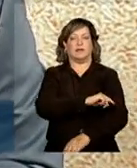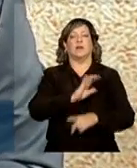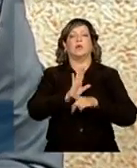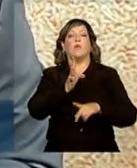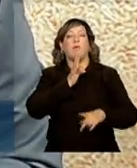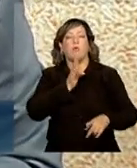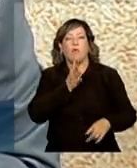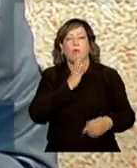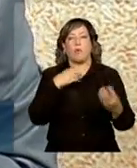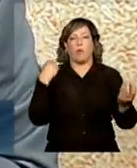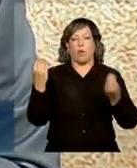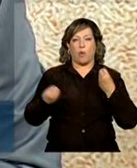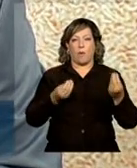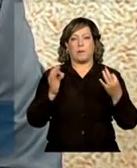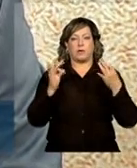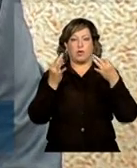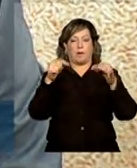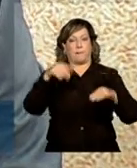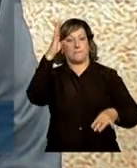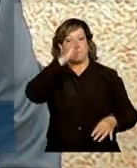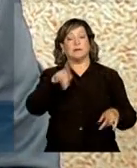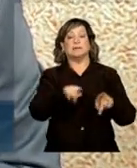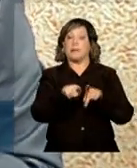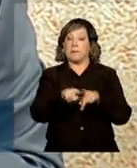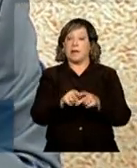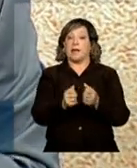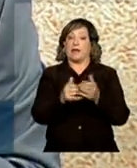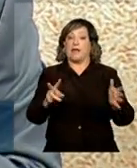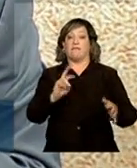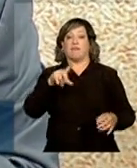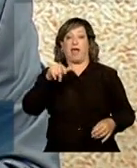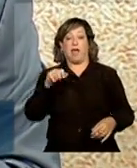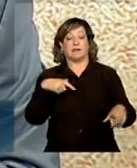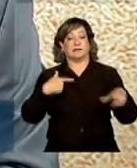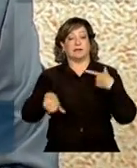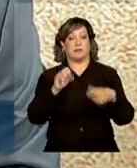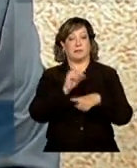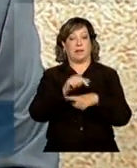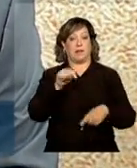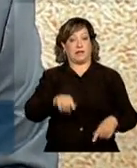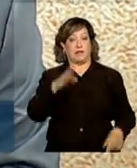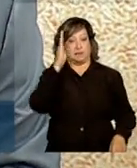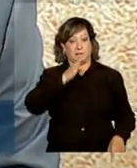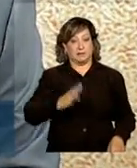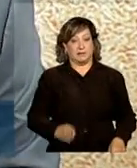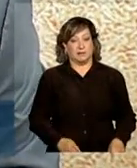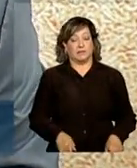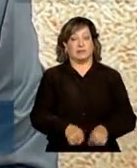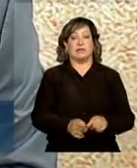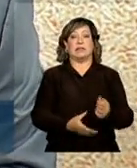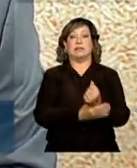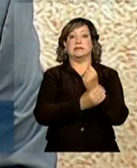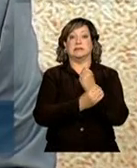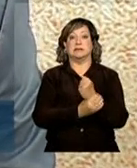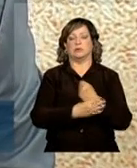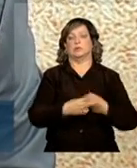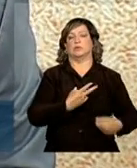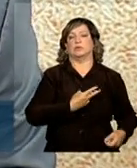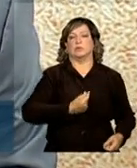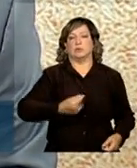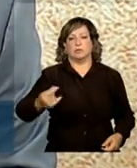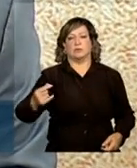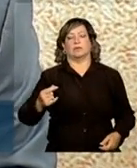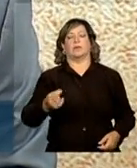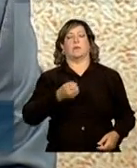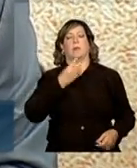tecnologia no Brasil gera emprego no Brasil também e gera o que o Carlos gadel falou segurança sustentabilidade